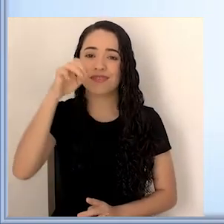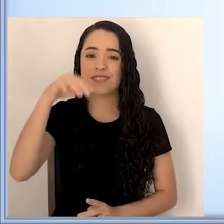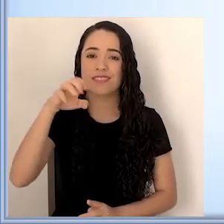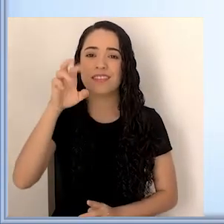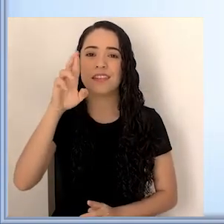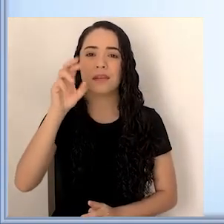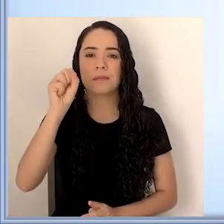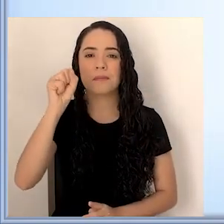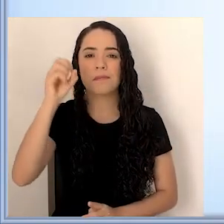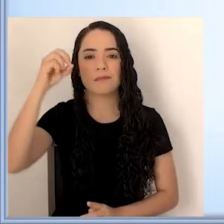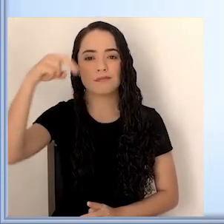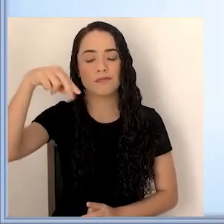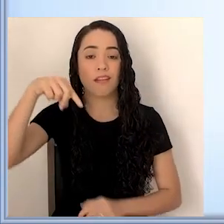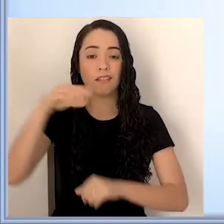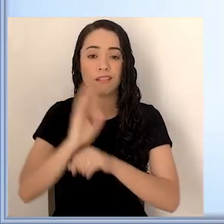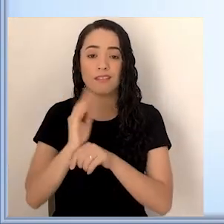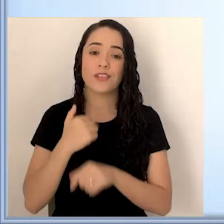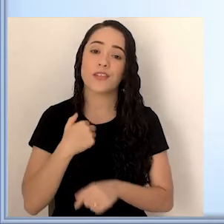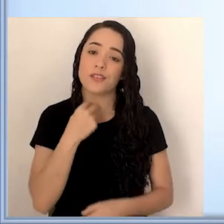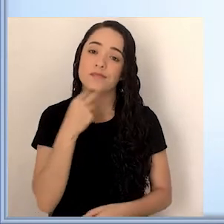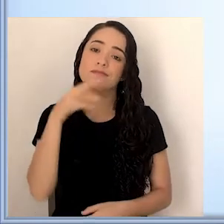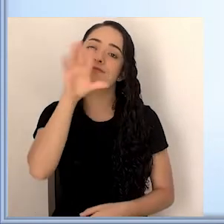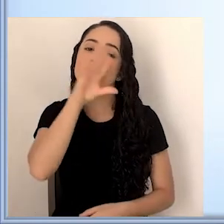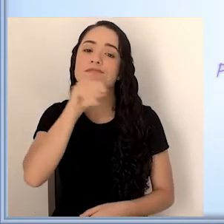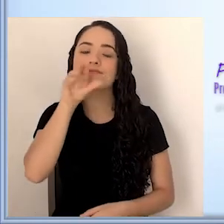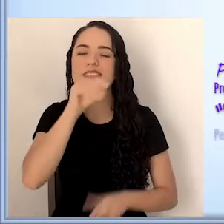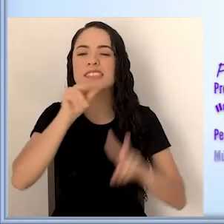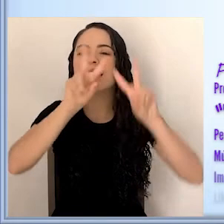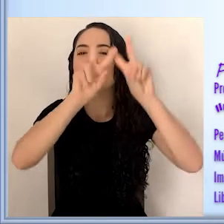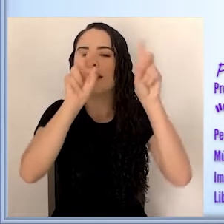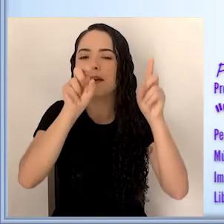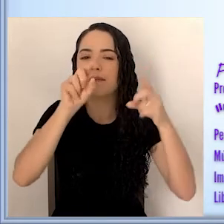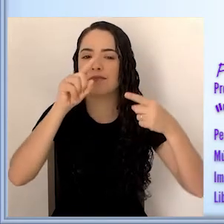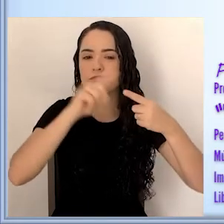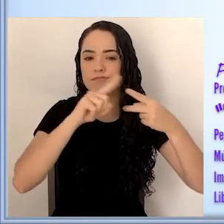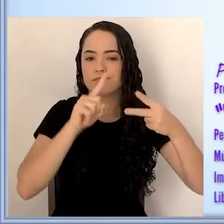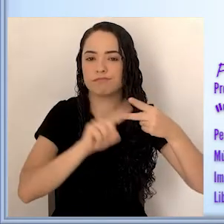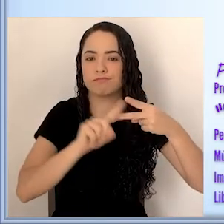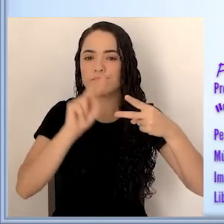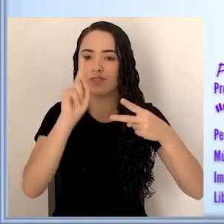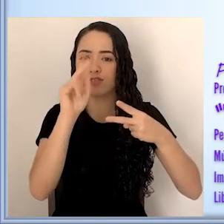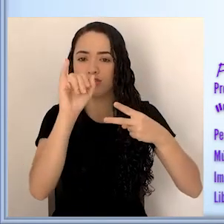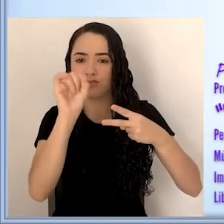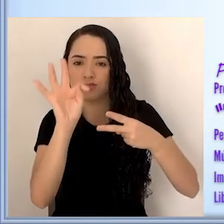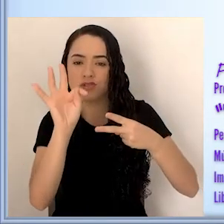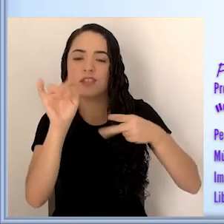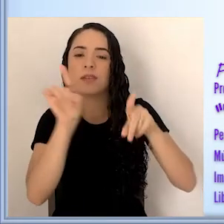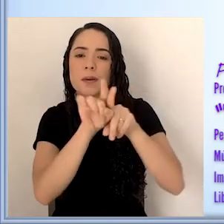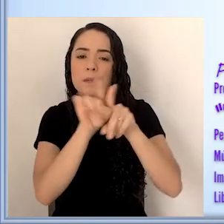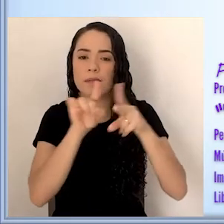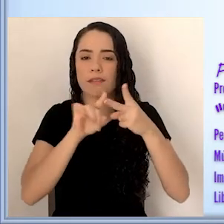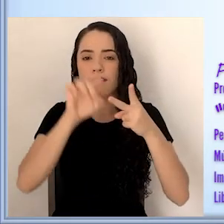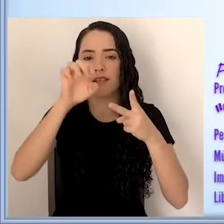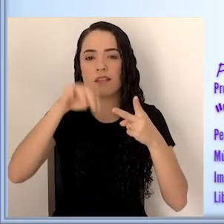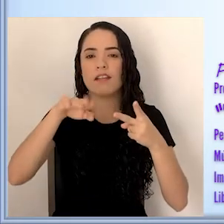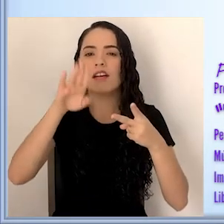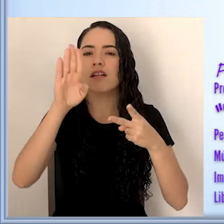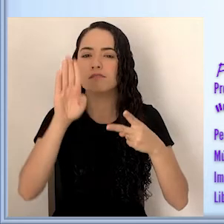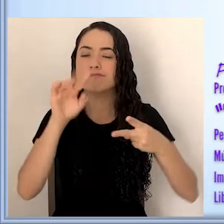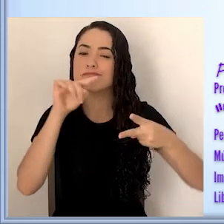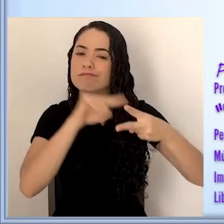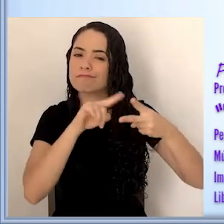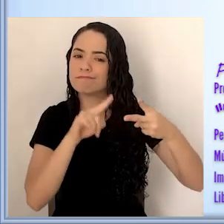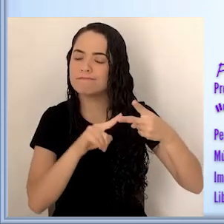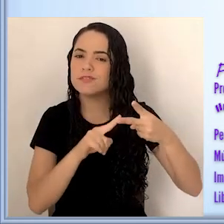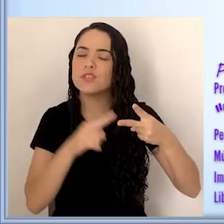Saudações, eu sou o professor Emerson e serei o seu locutor nesta obra intitulada Temas em Histologia e Embriologia. Nas áreas de Histologia